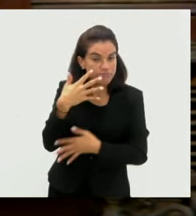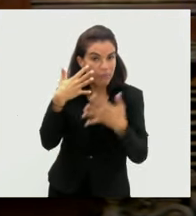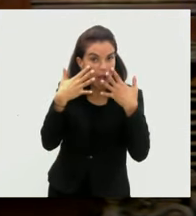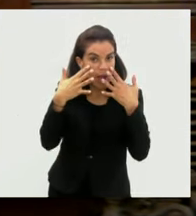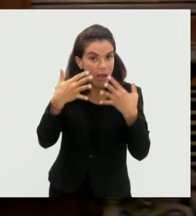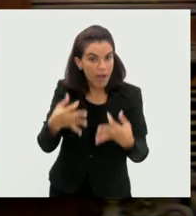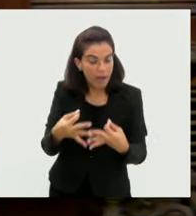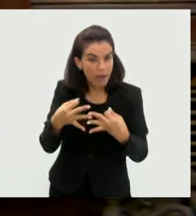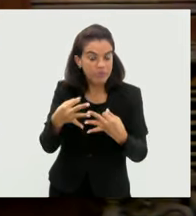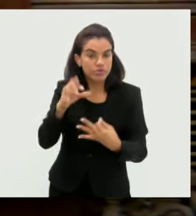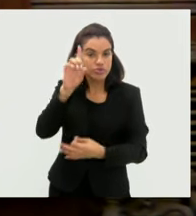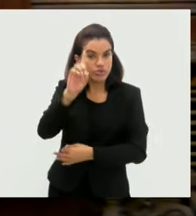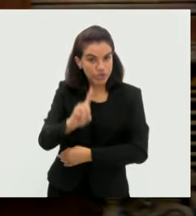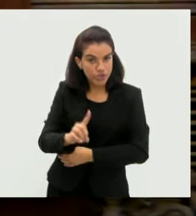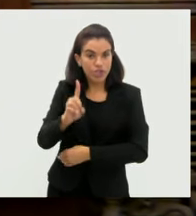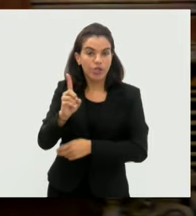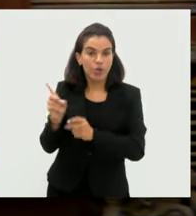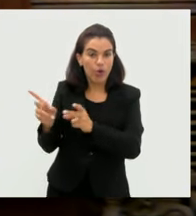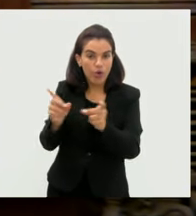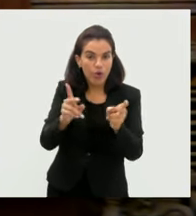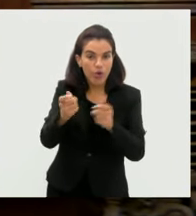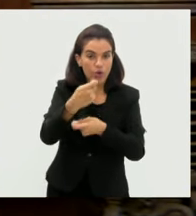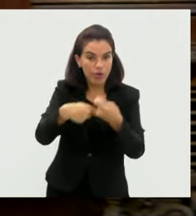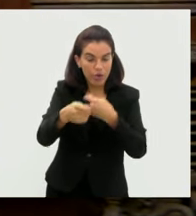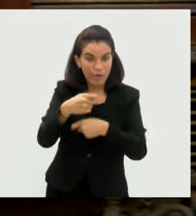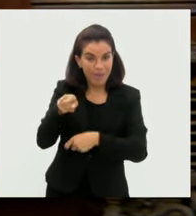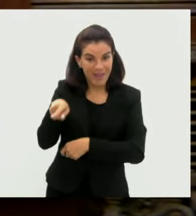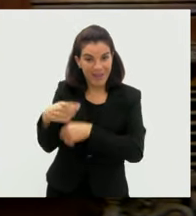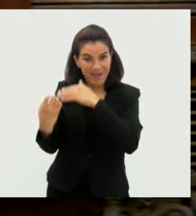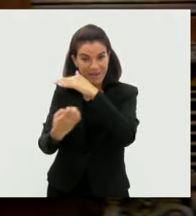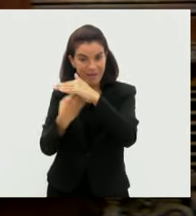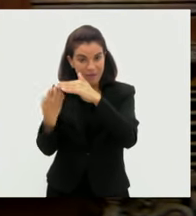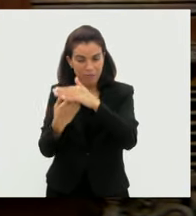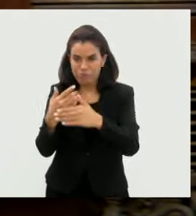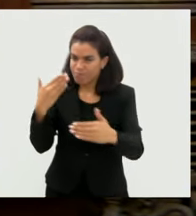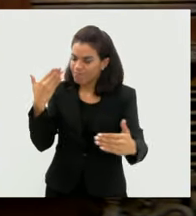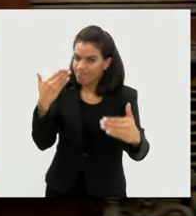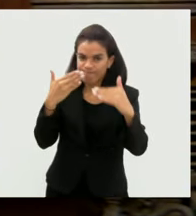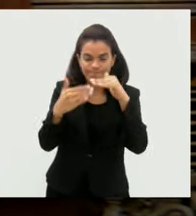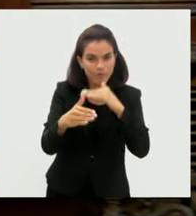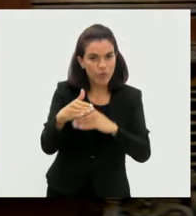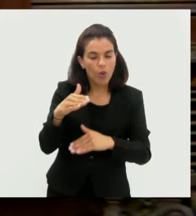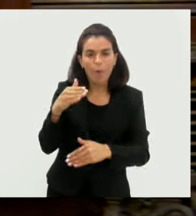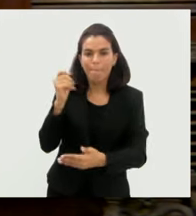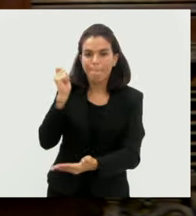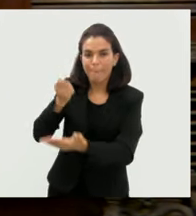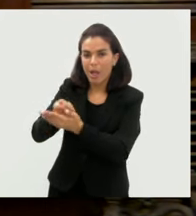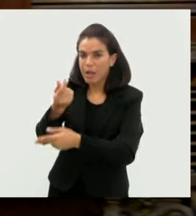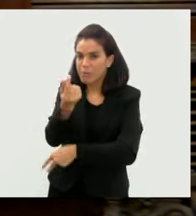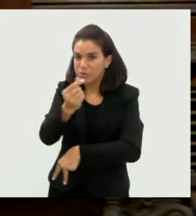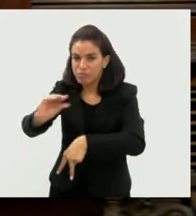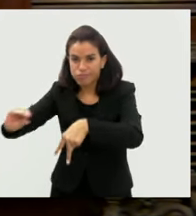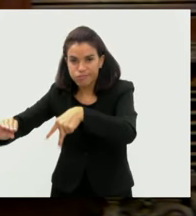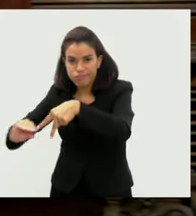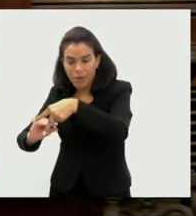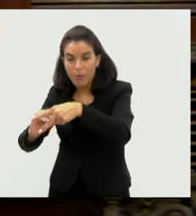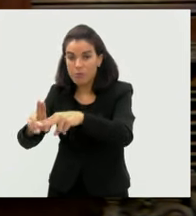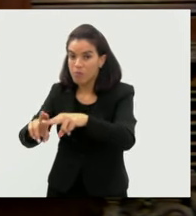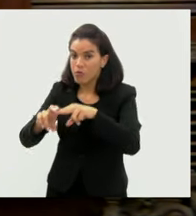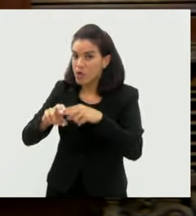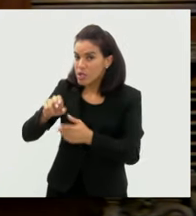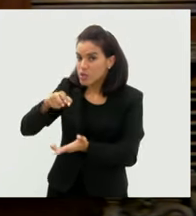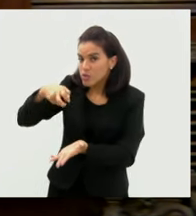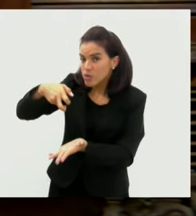palavras do diretor comercial da empresa. Esta empresa não concorda com o pagamento de propina, por isso está sendo